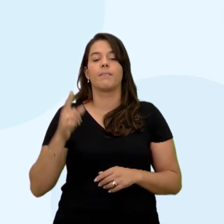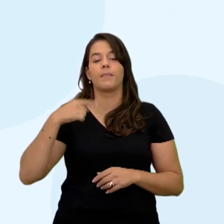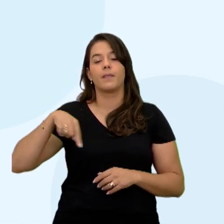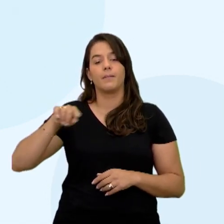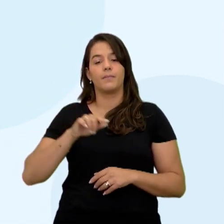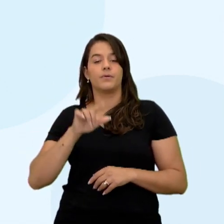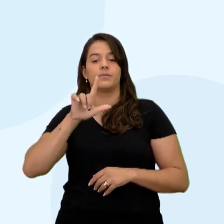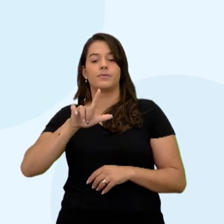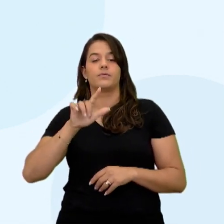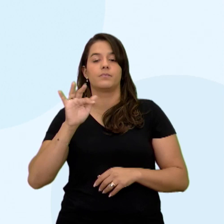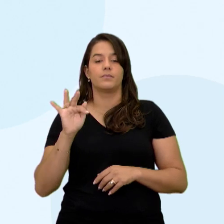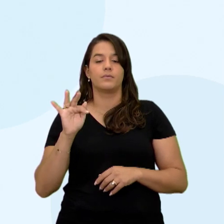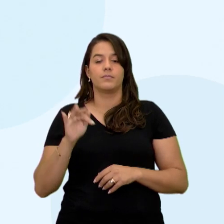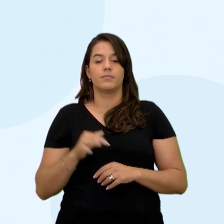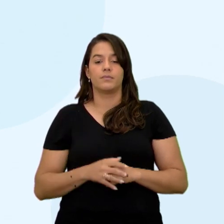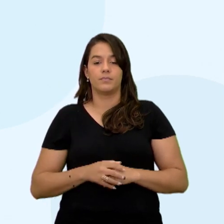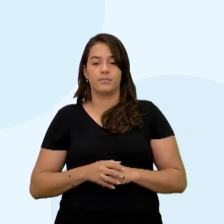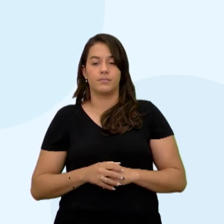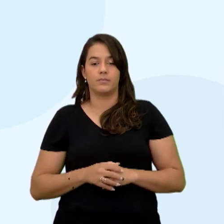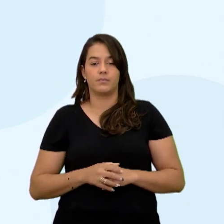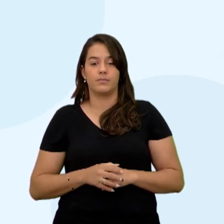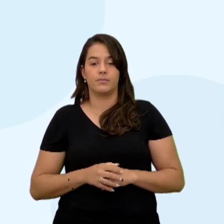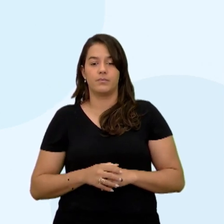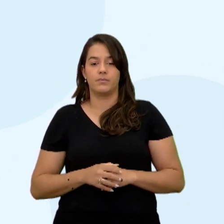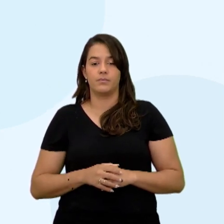Flygrid. Ó, peraí,